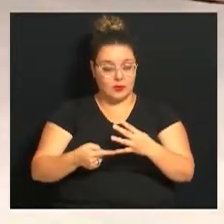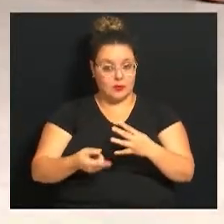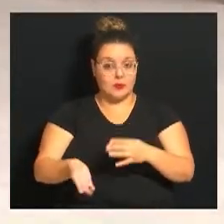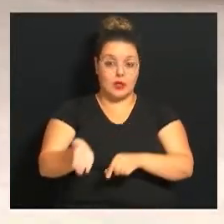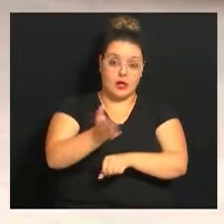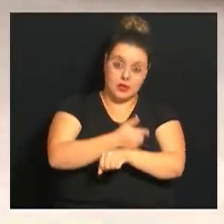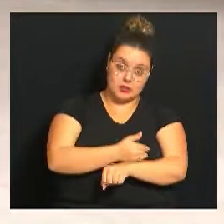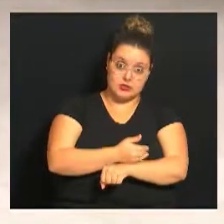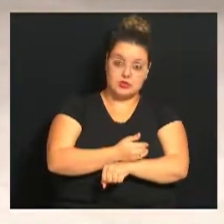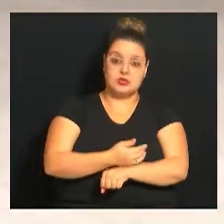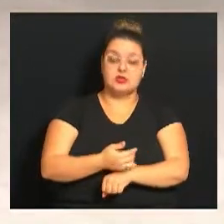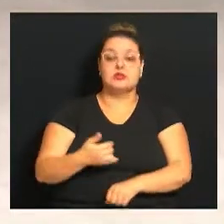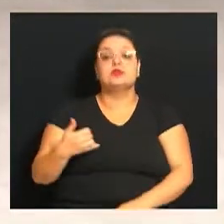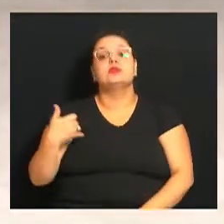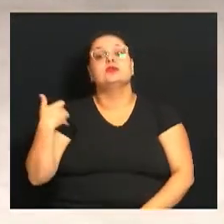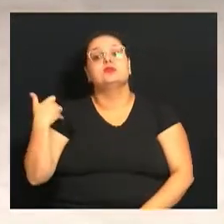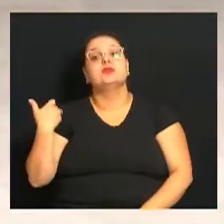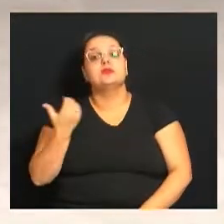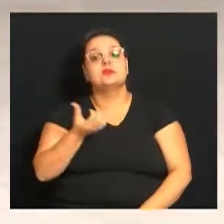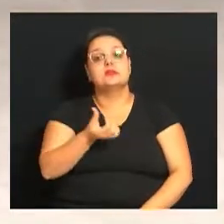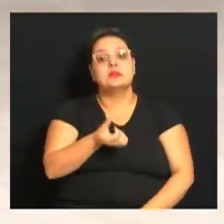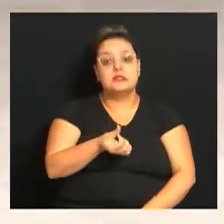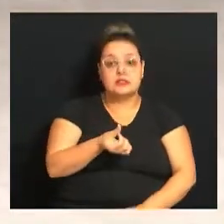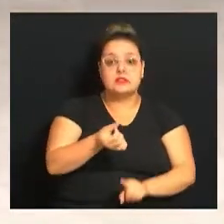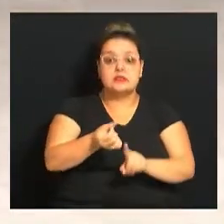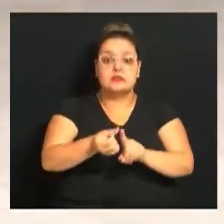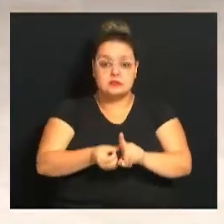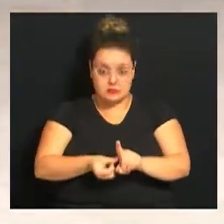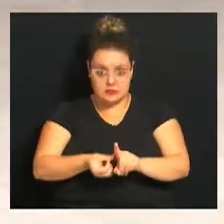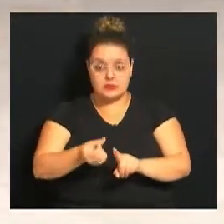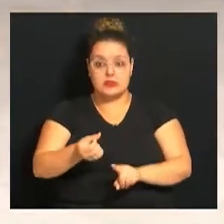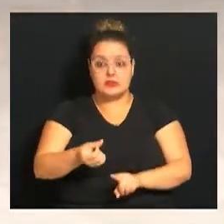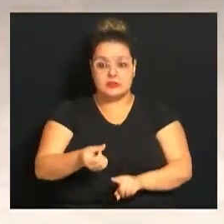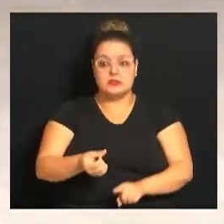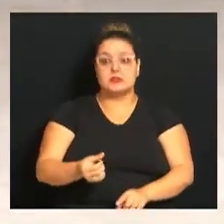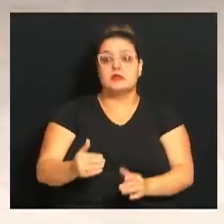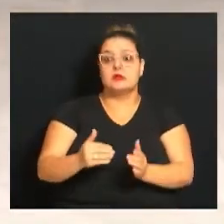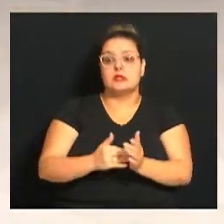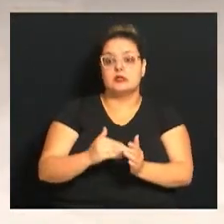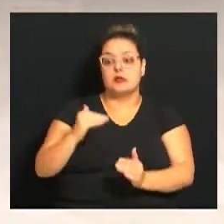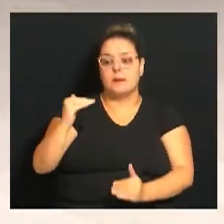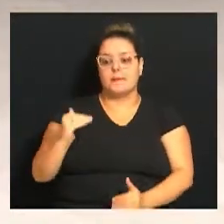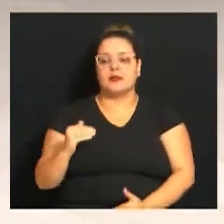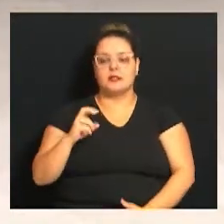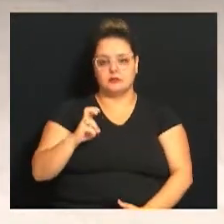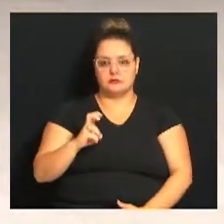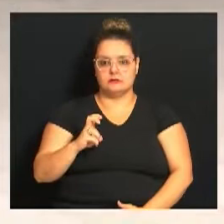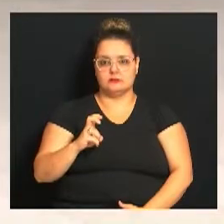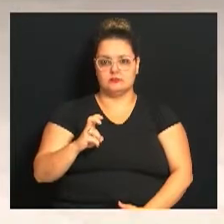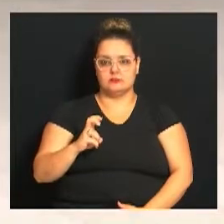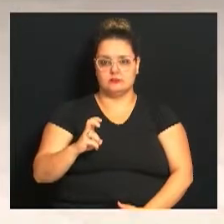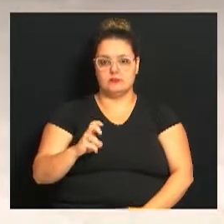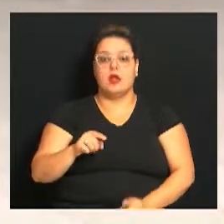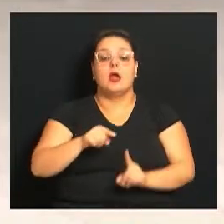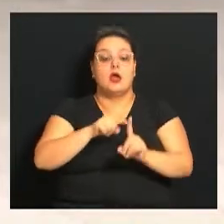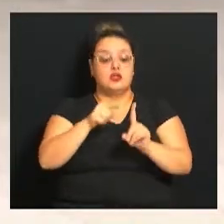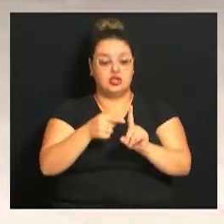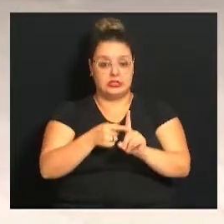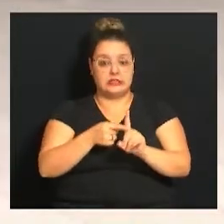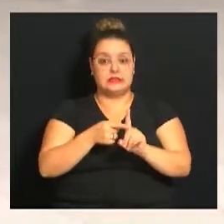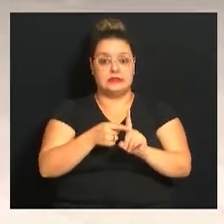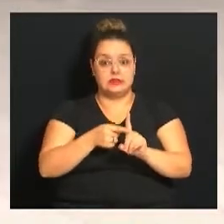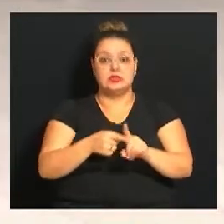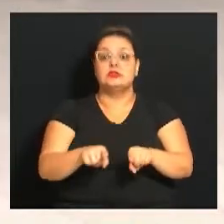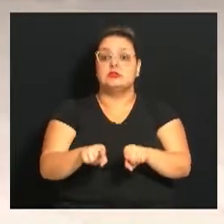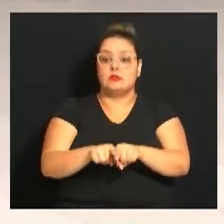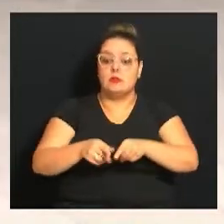e menores de 5 anos, gestantes e puérperas, se deveu a uma crescente demanda e procura em unidades de saúde aqui no